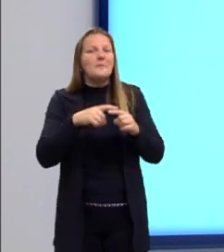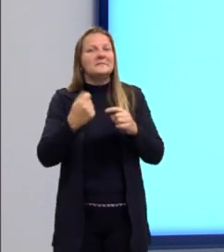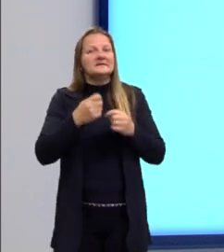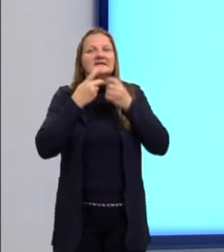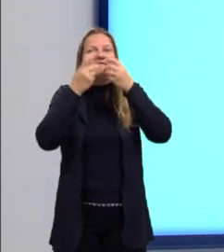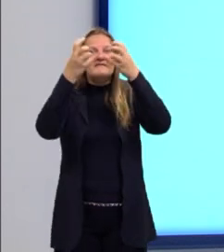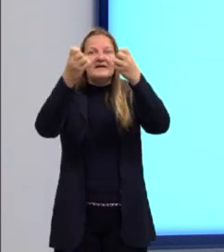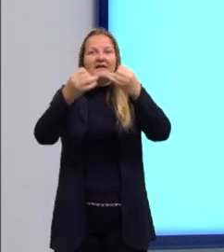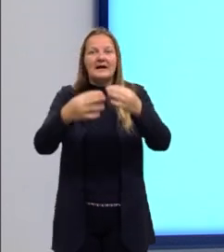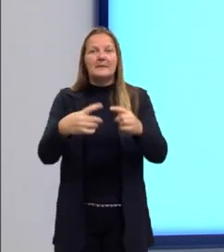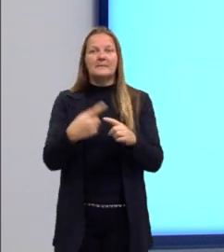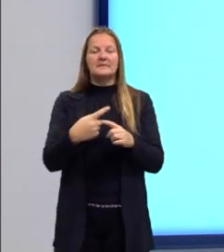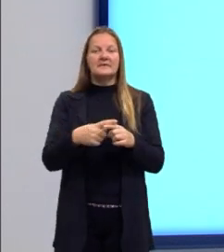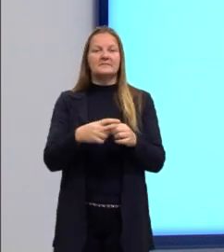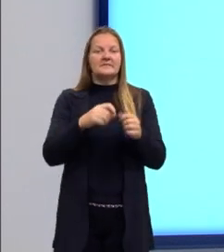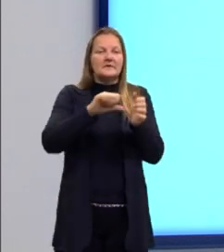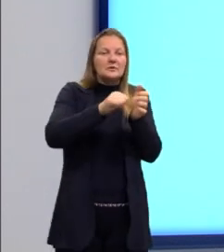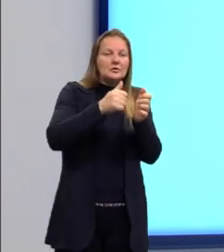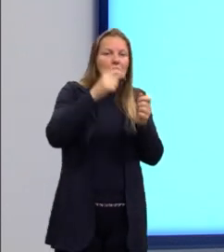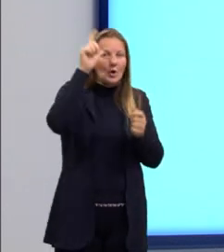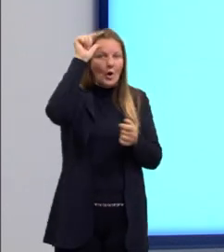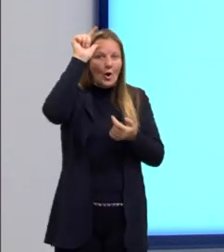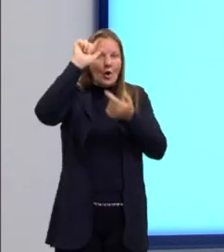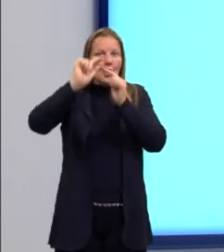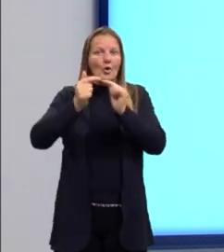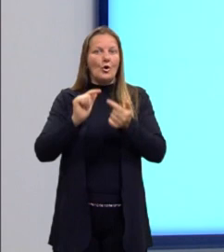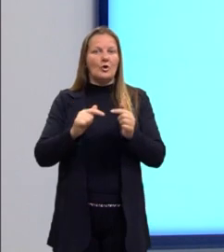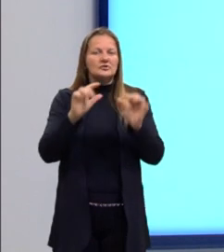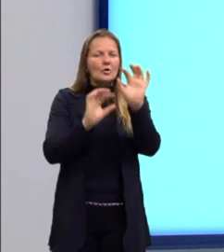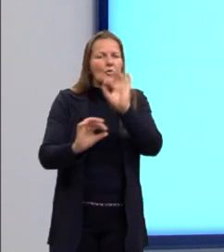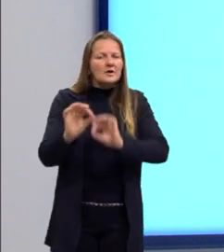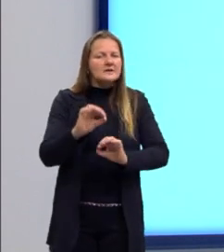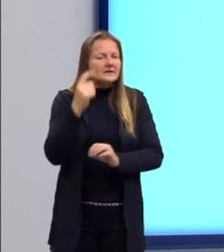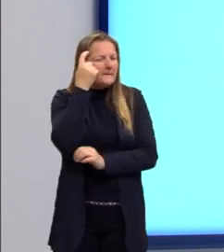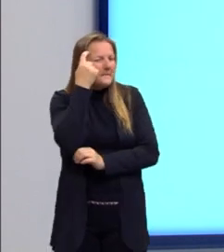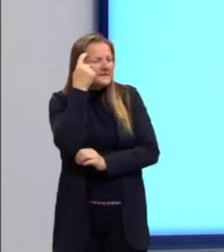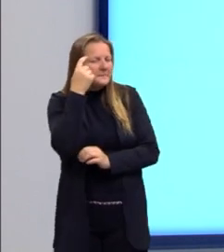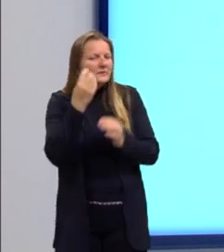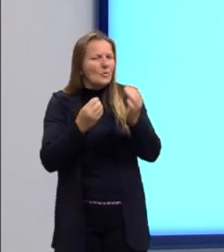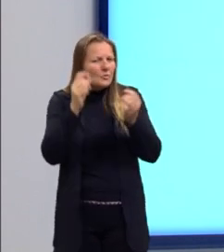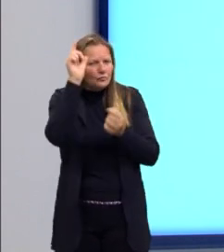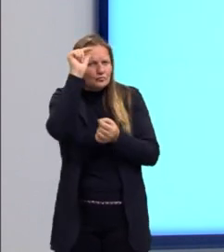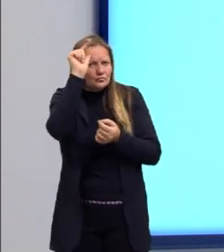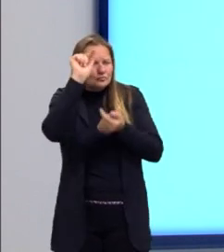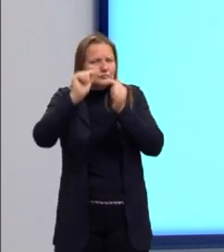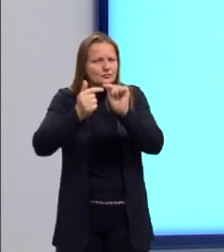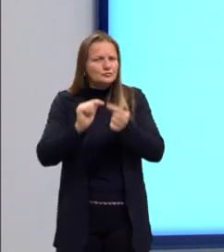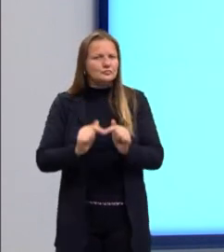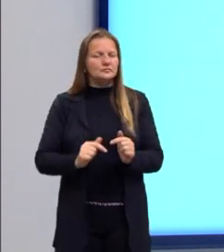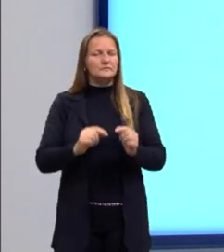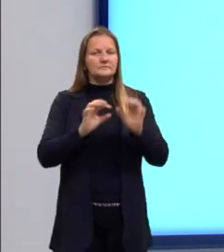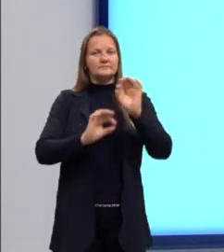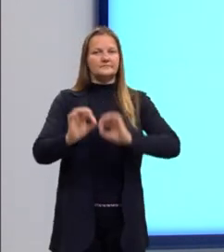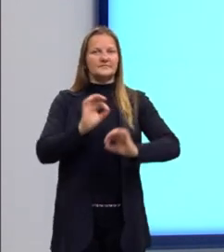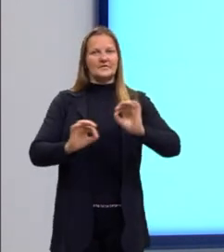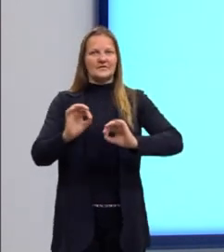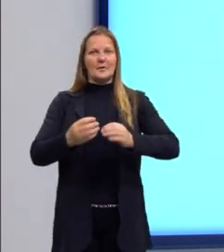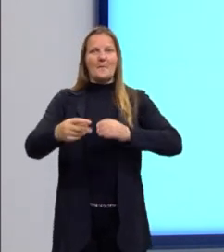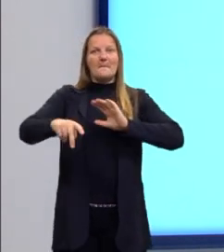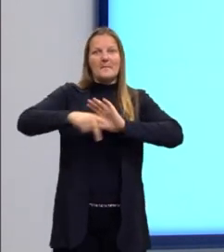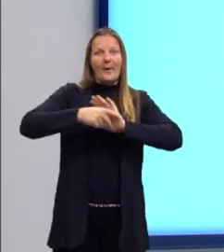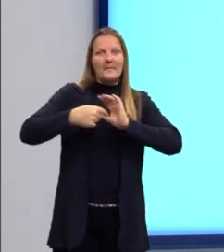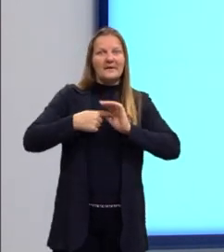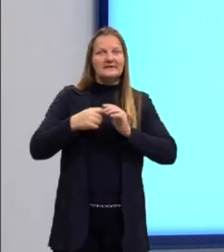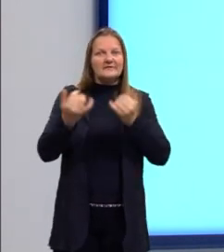porque quando a gente Segue uma lógica né a gente organiza como o nosso pensamento vai funcionar como a nossa organização